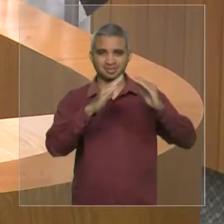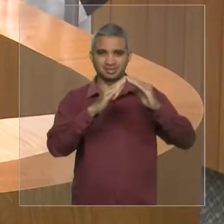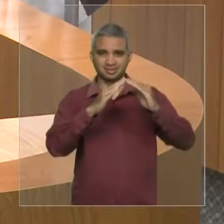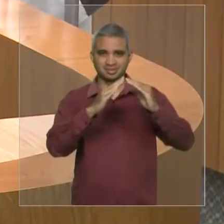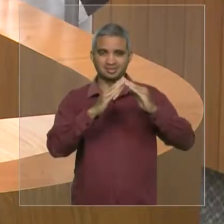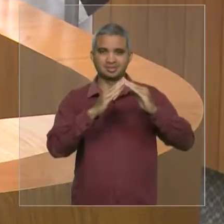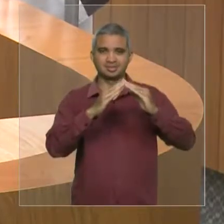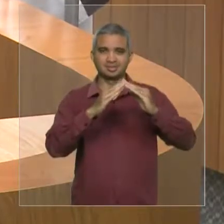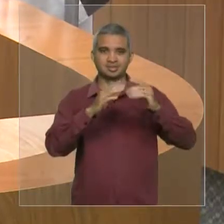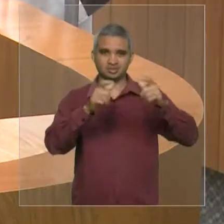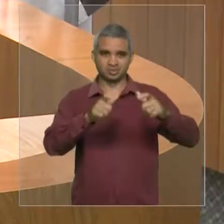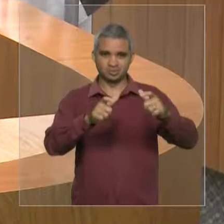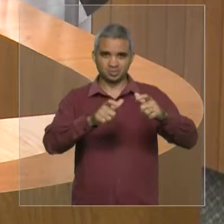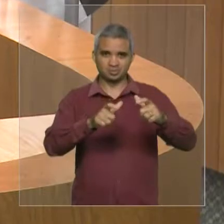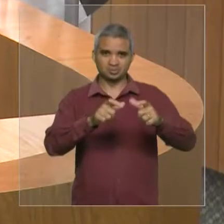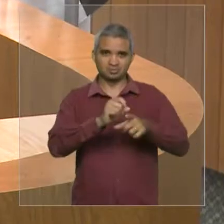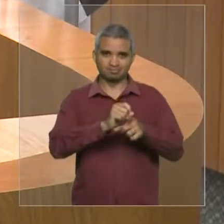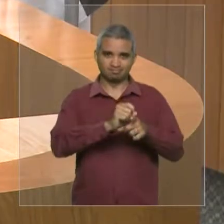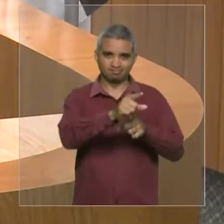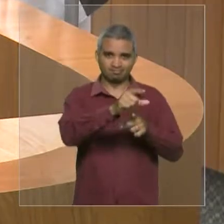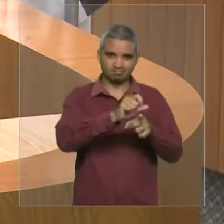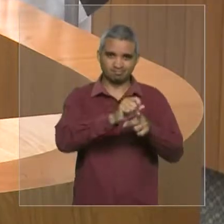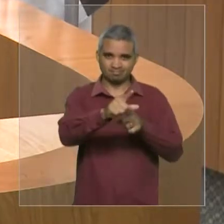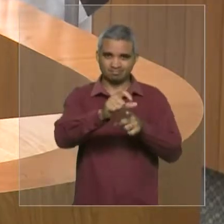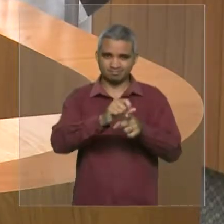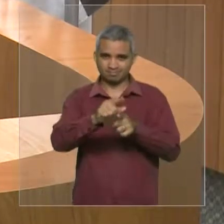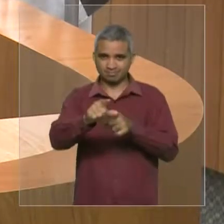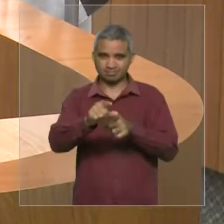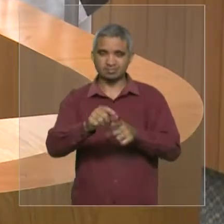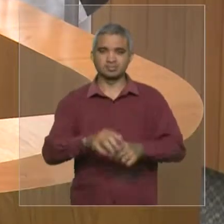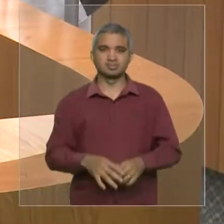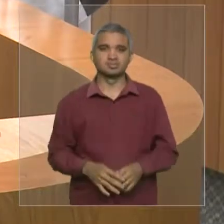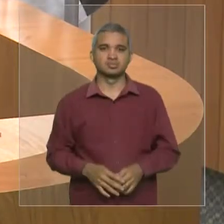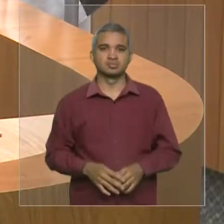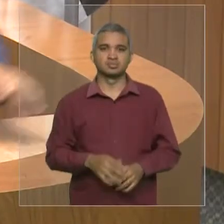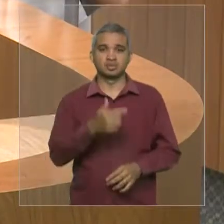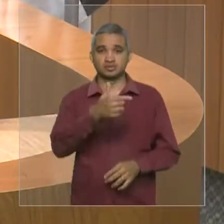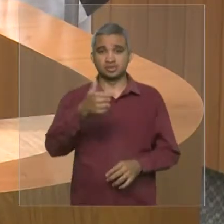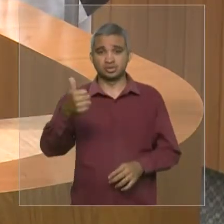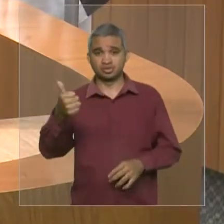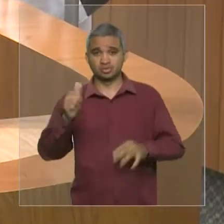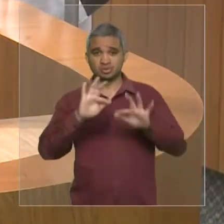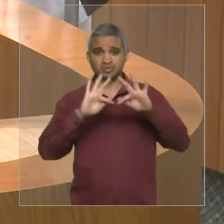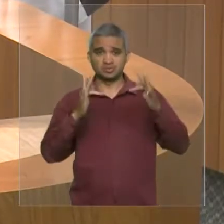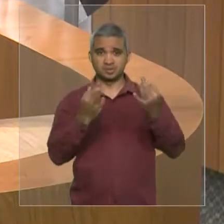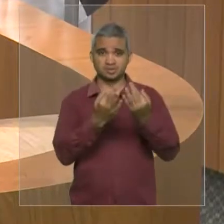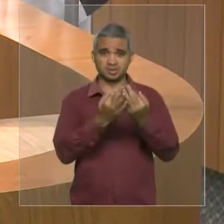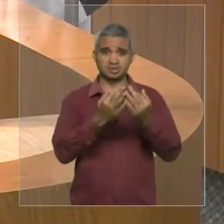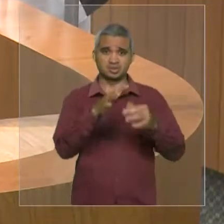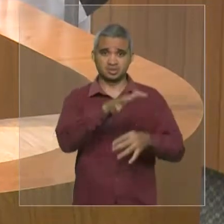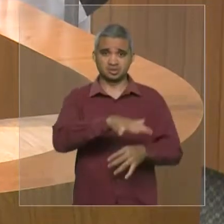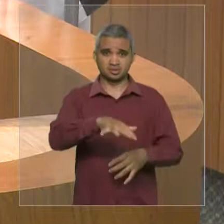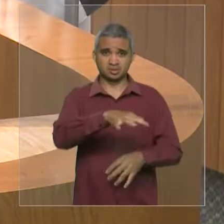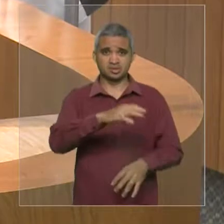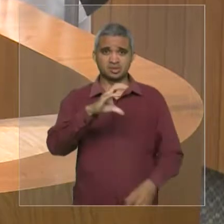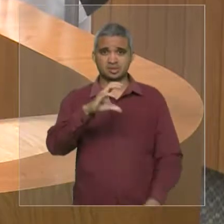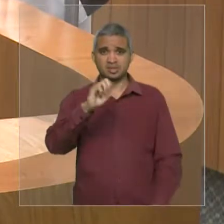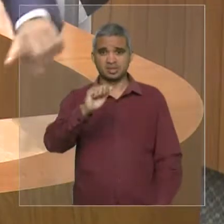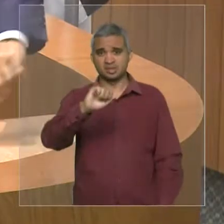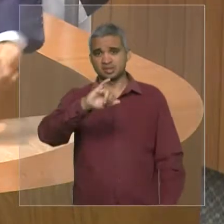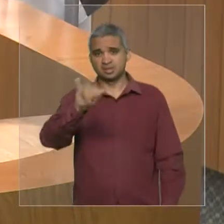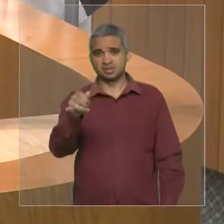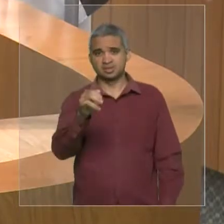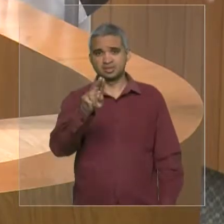retirar 21 famílias, despejar 21 famílias, na região do Cajueiro, utilizam 180